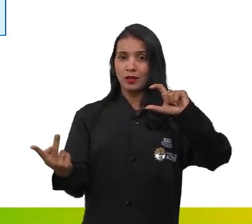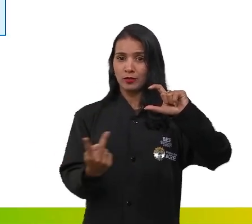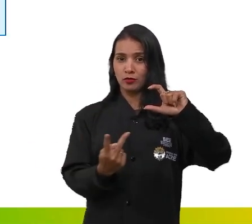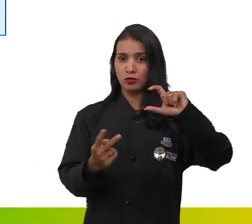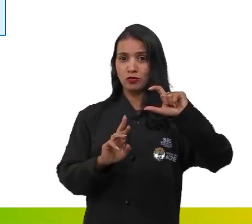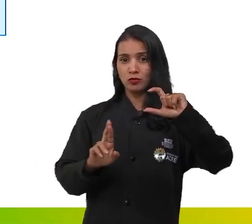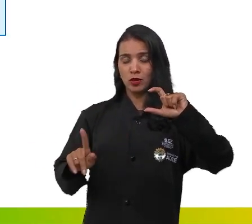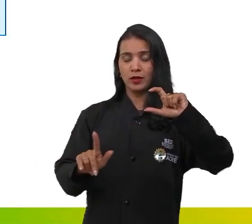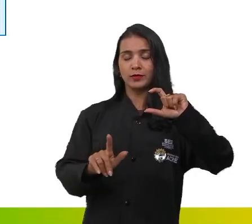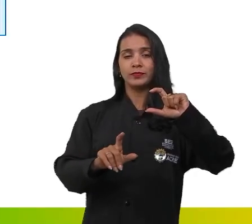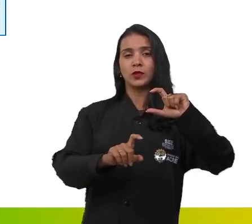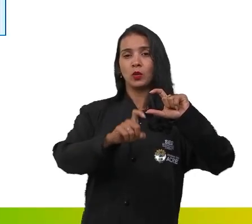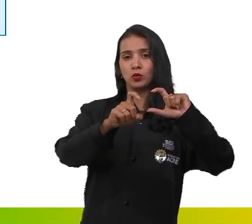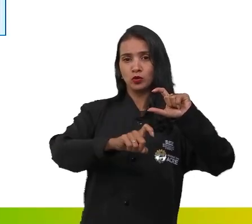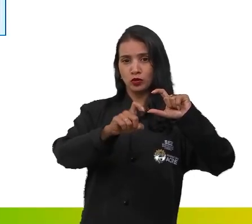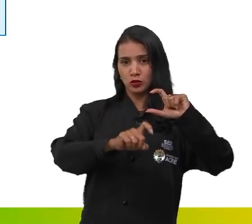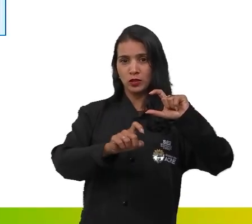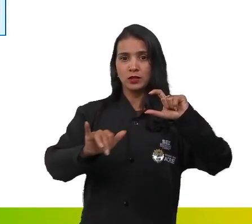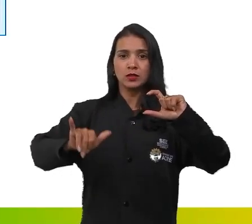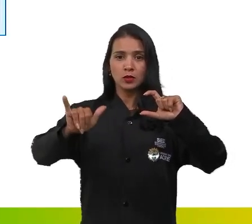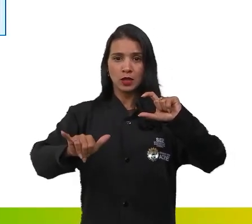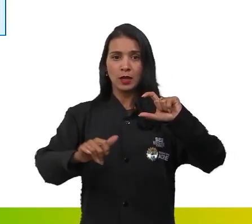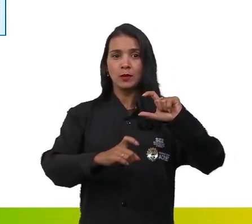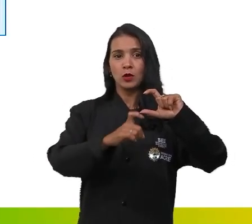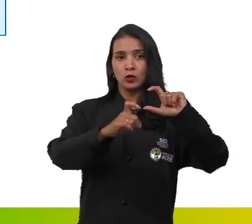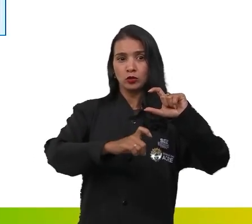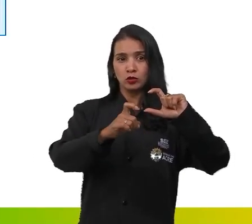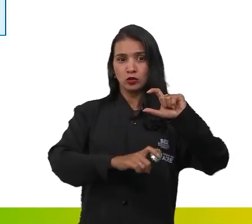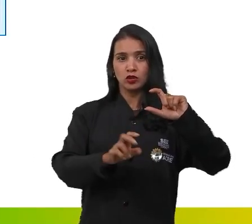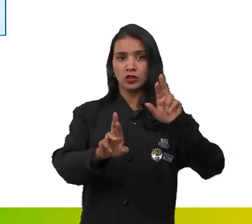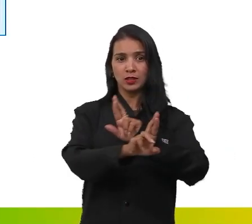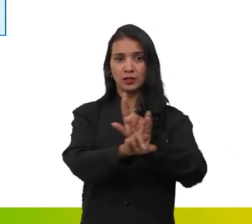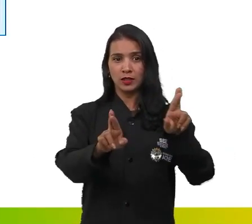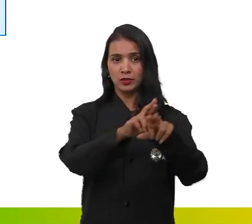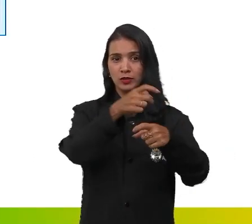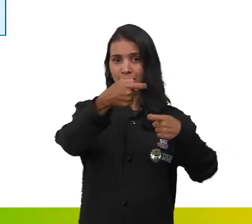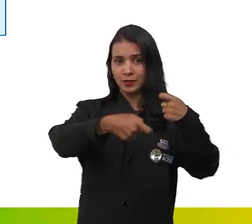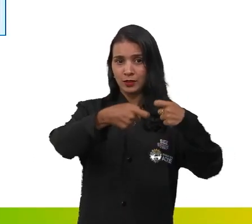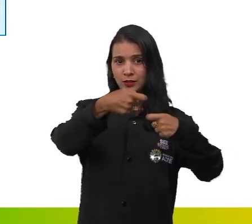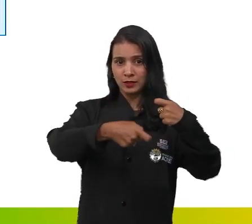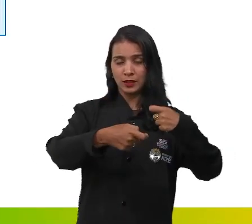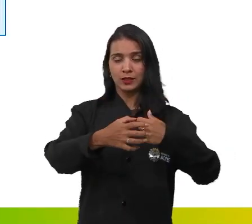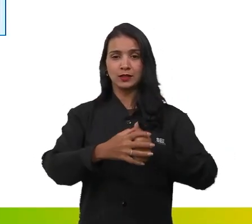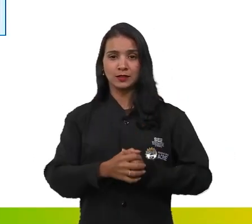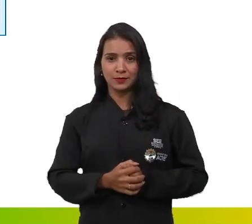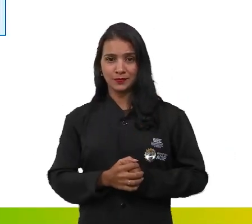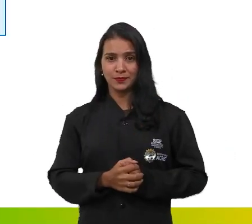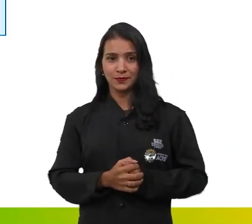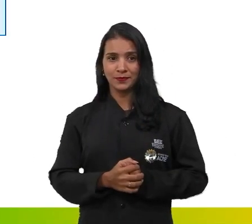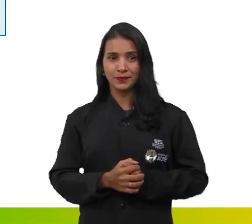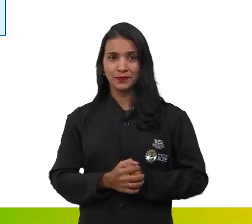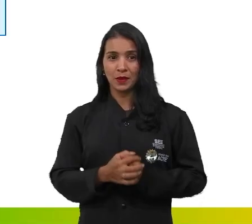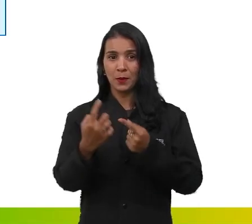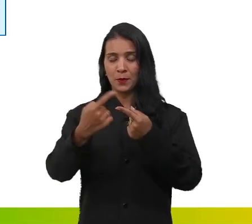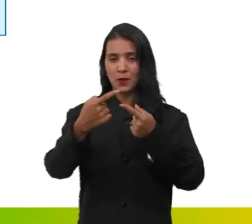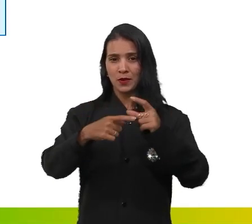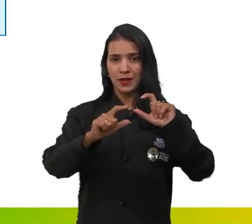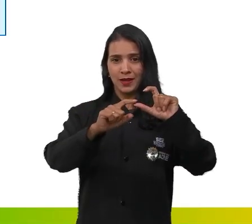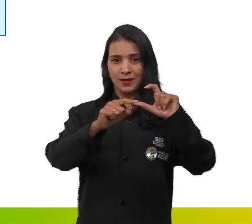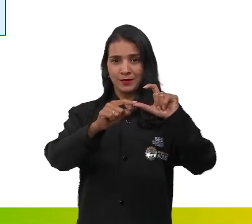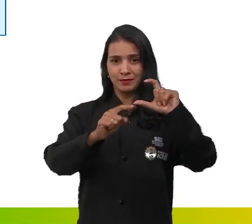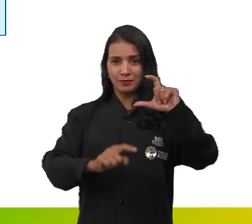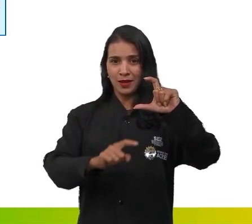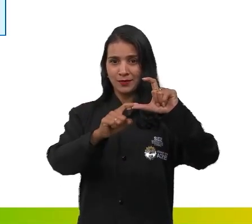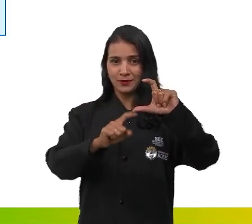Então, no X, pessoal, vai receber o nome de herança ligada ao sexo. Olha só, os genes localizados aqui, eles não